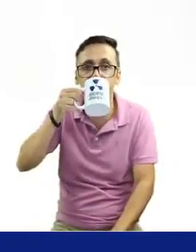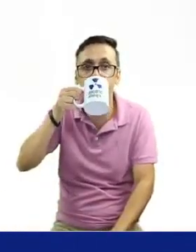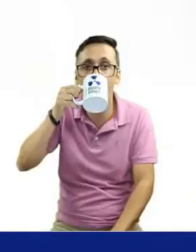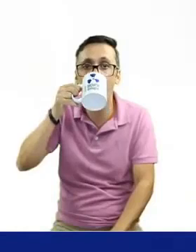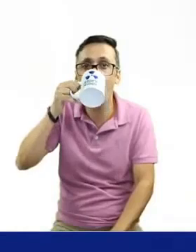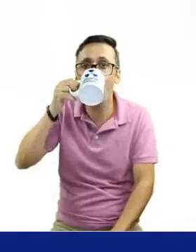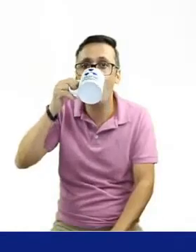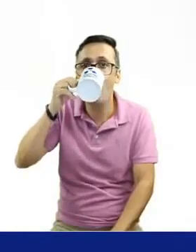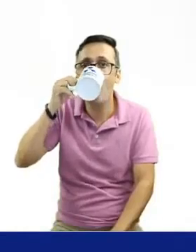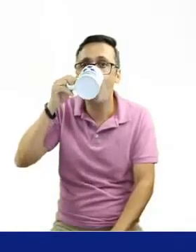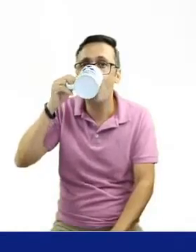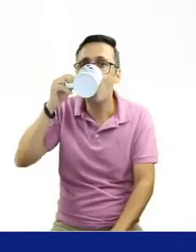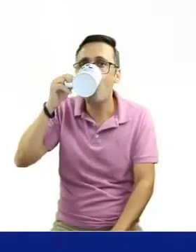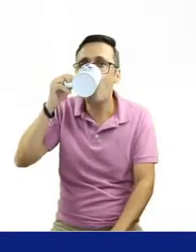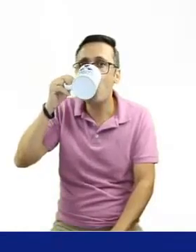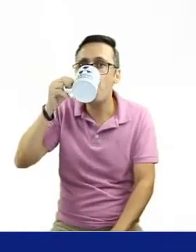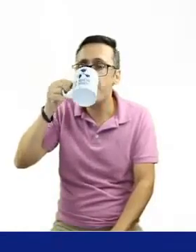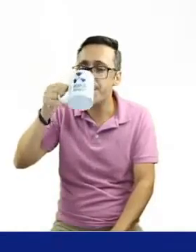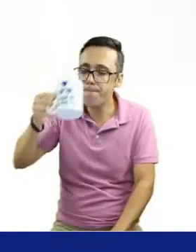gole aqui café